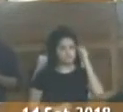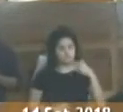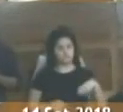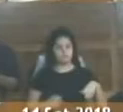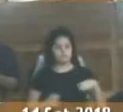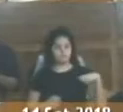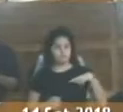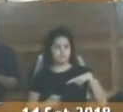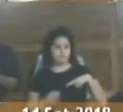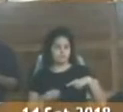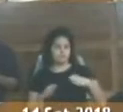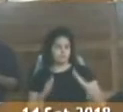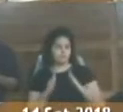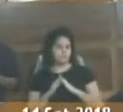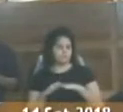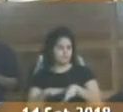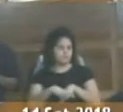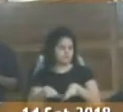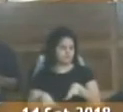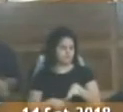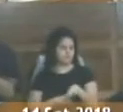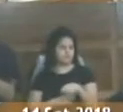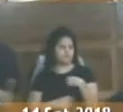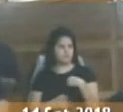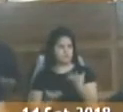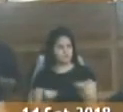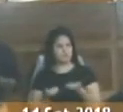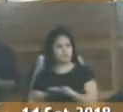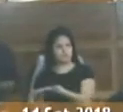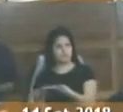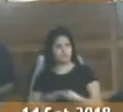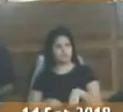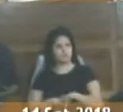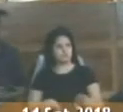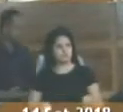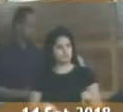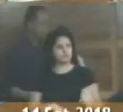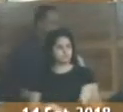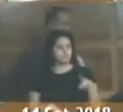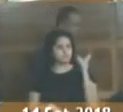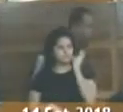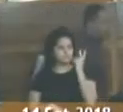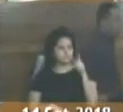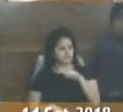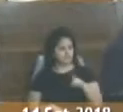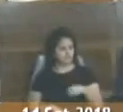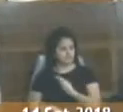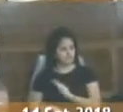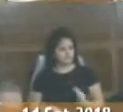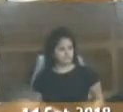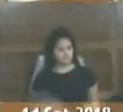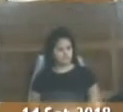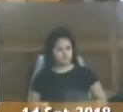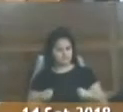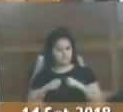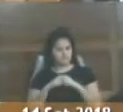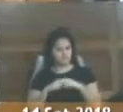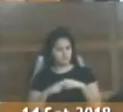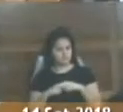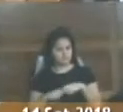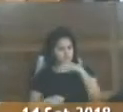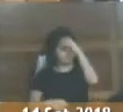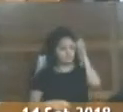Quero chamar para compor a mesa o vereador Zé Augusto, presidente da Câmara, a pessoa de quem eu